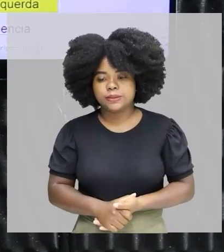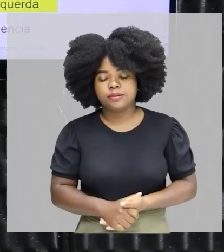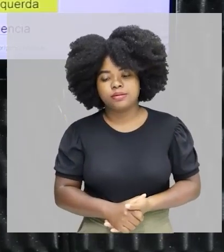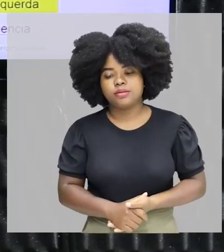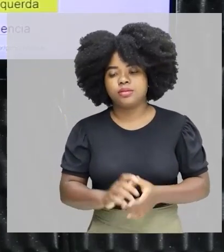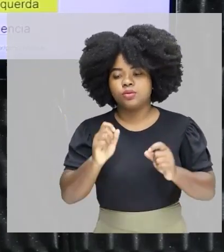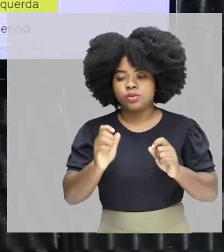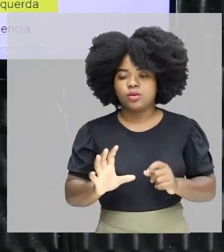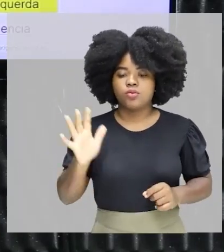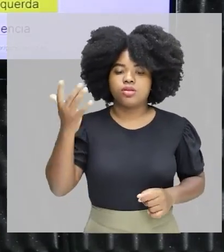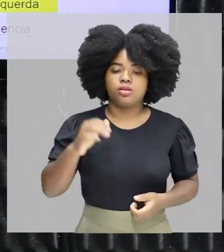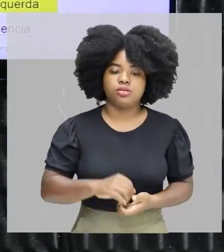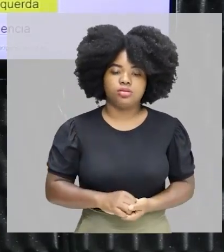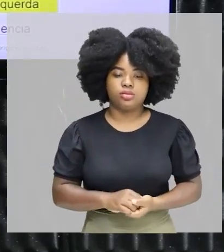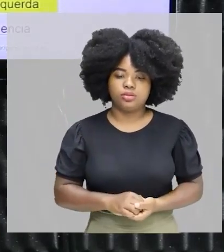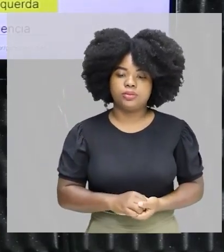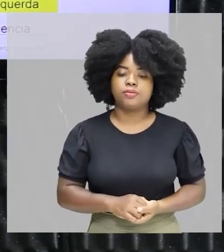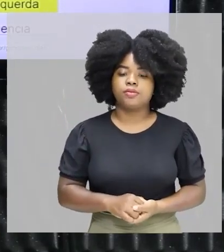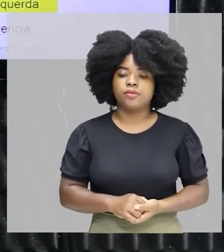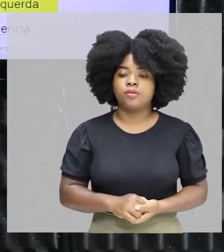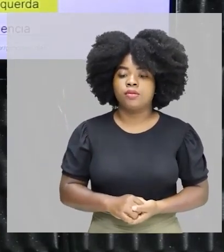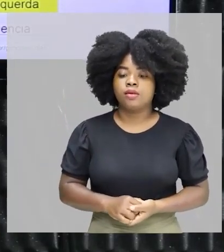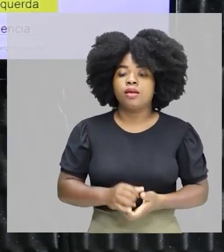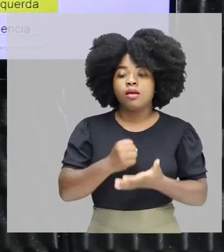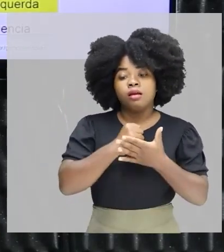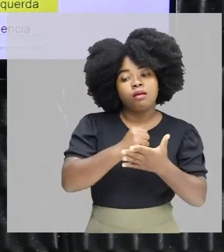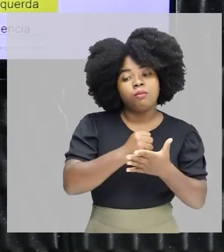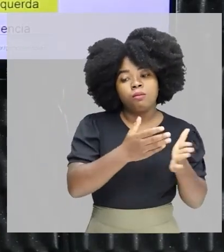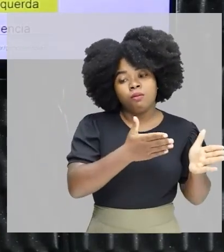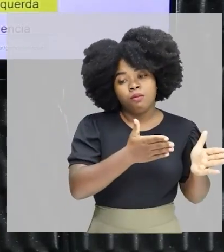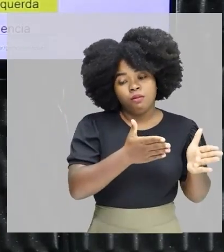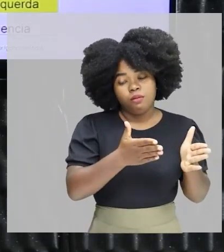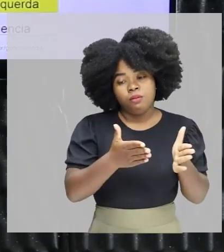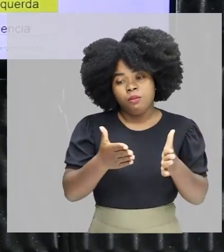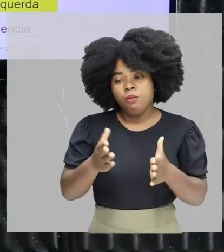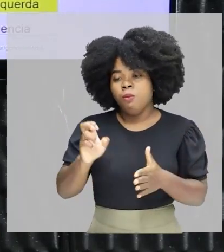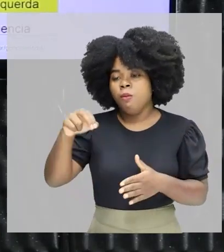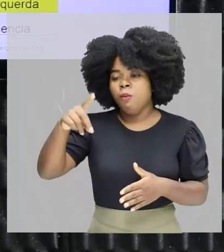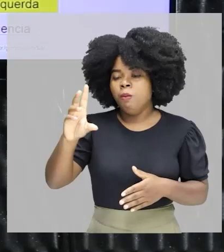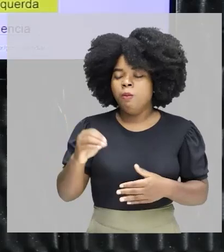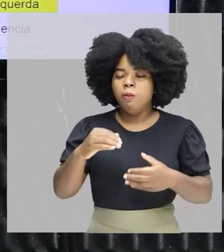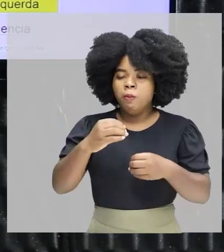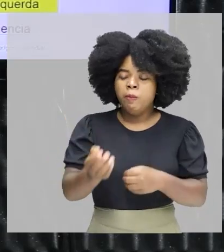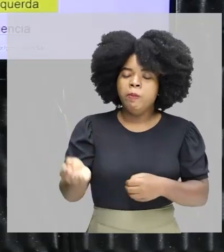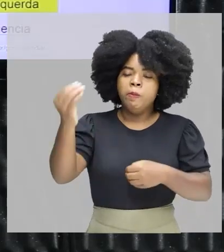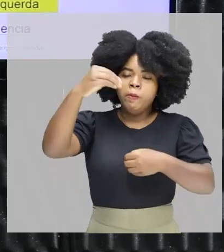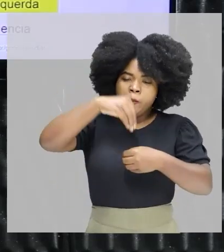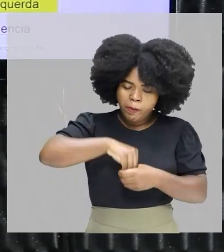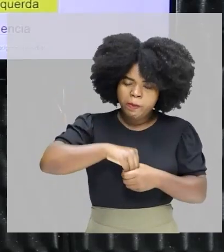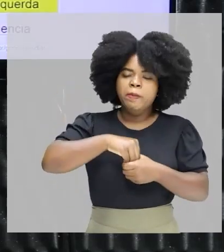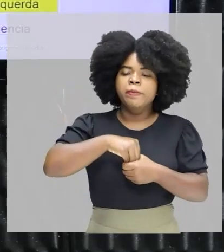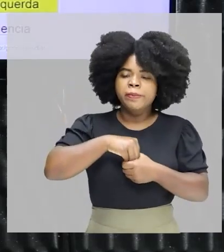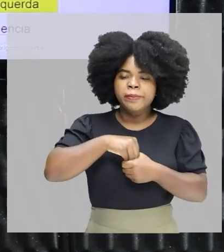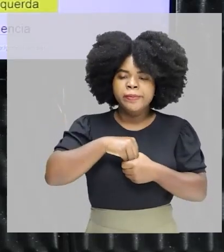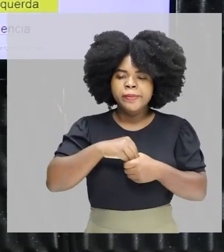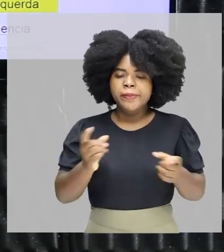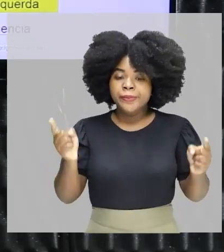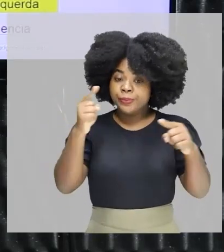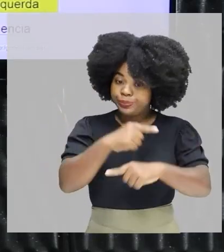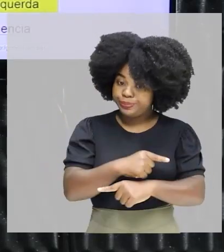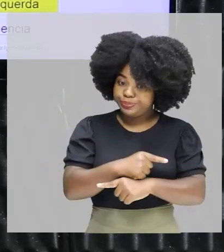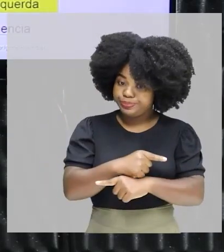aquecimento, nesse caso, irá favorecer o processo endotérmico, que é o processo